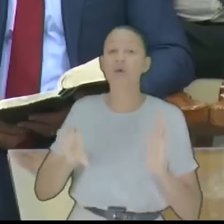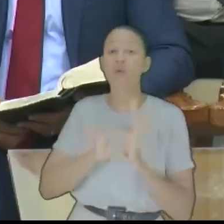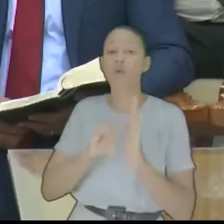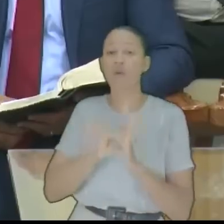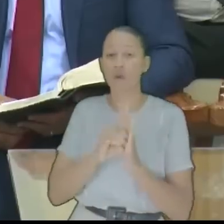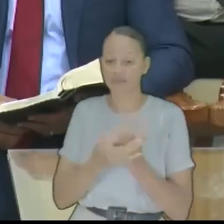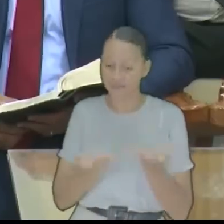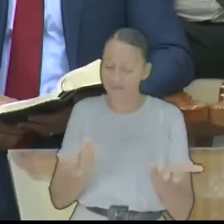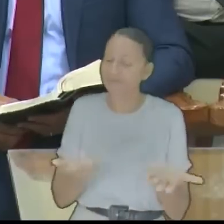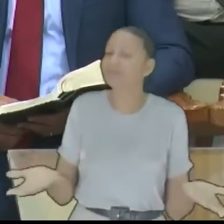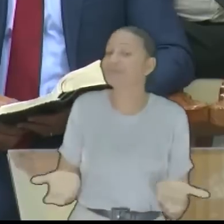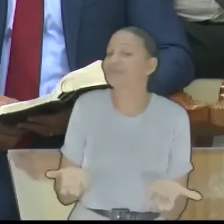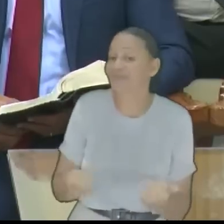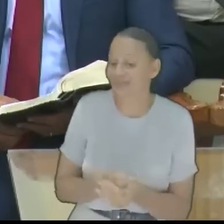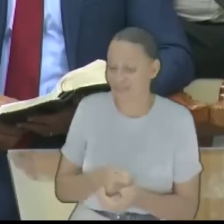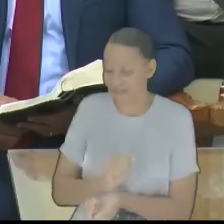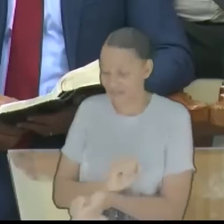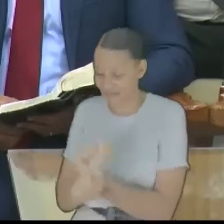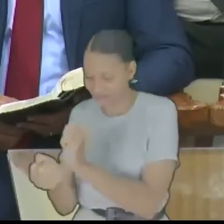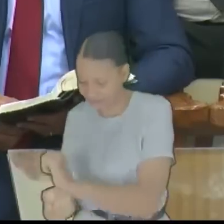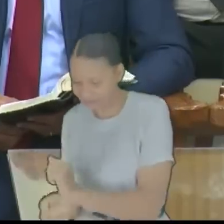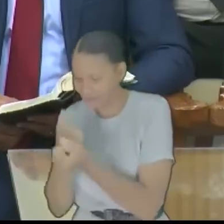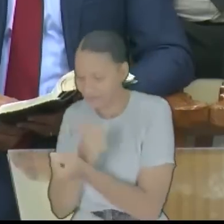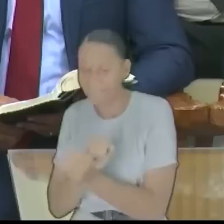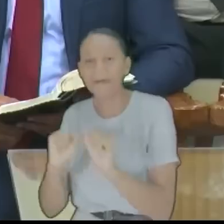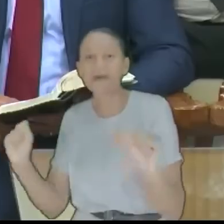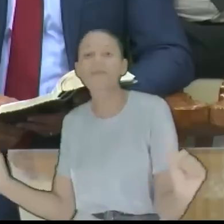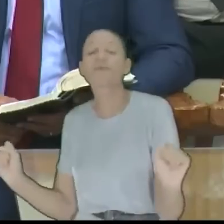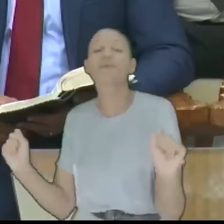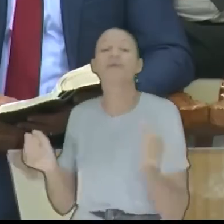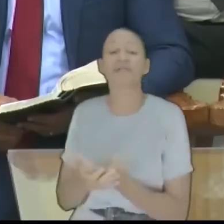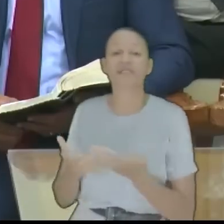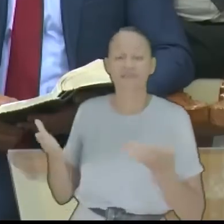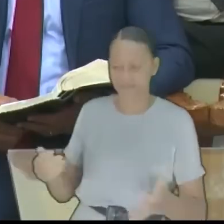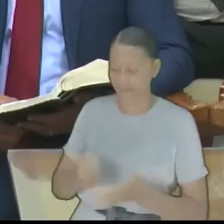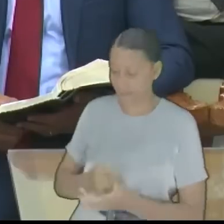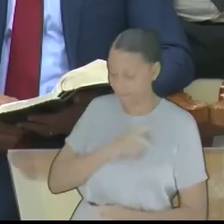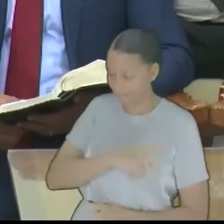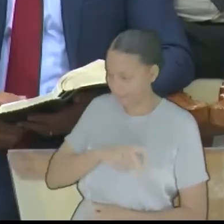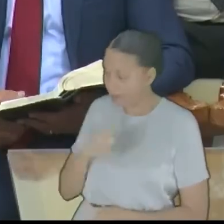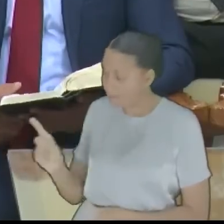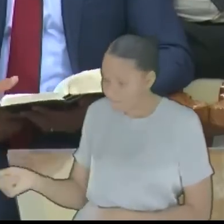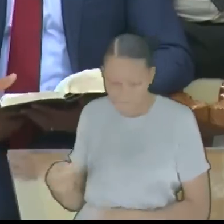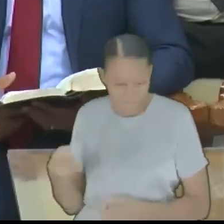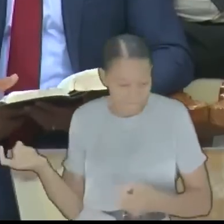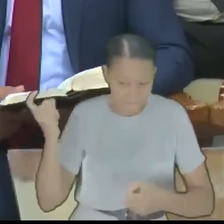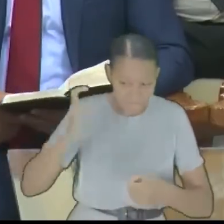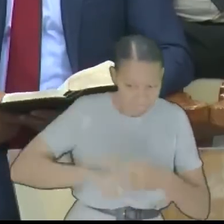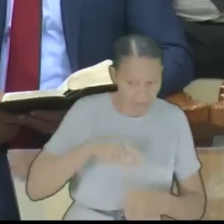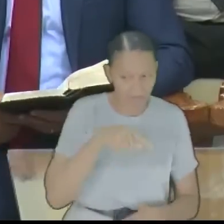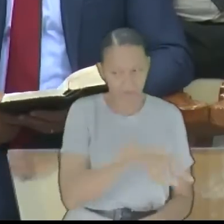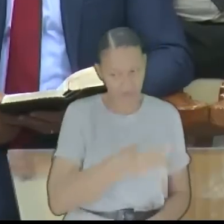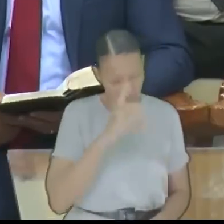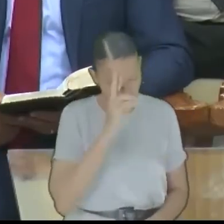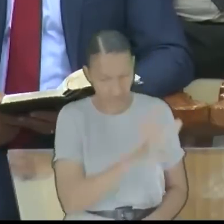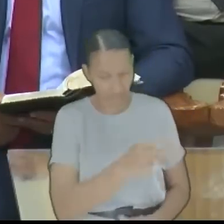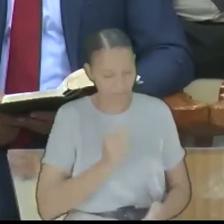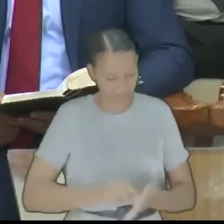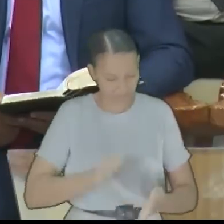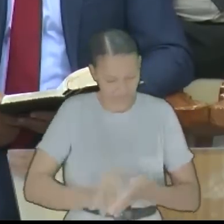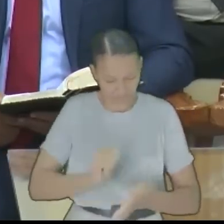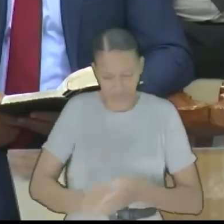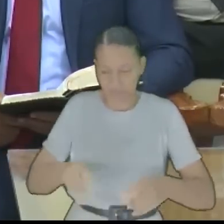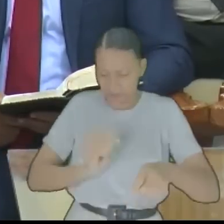E agora o escravo foi livre, foi solto, e Paulo disse: você vai voltar para o seu senhor, e eu vou mandar